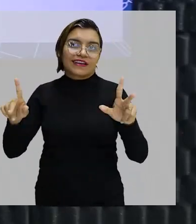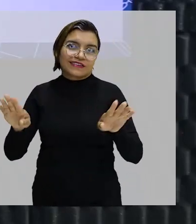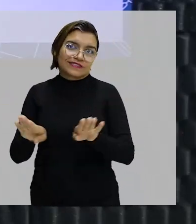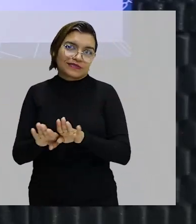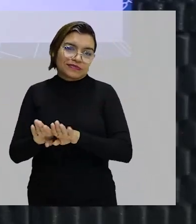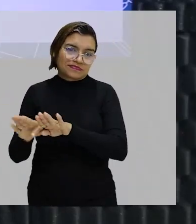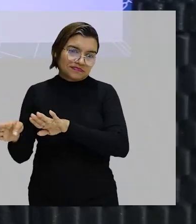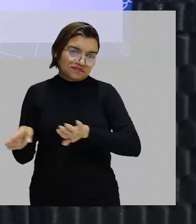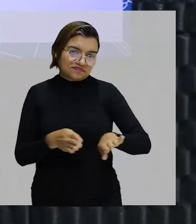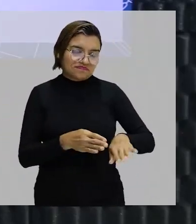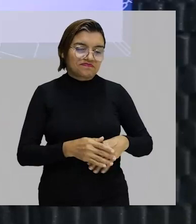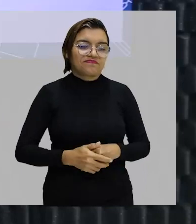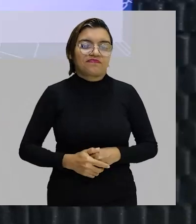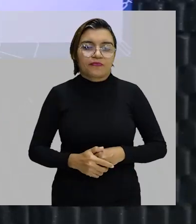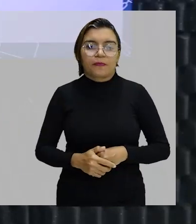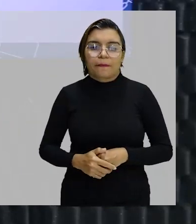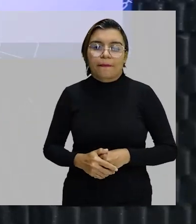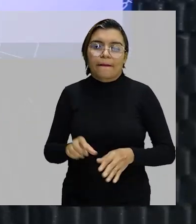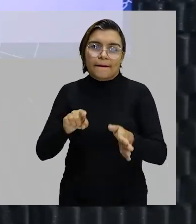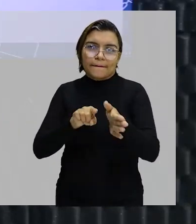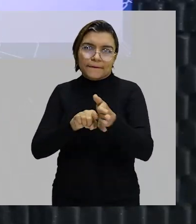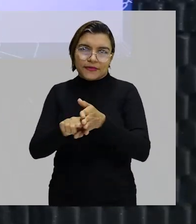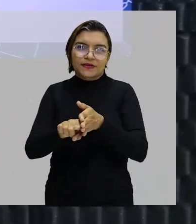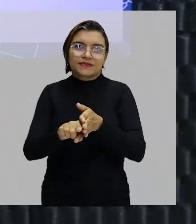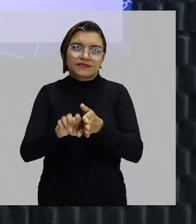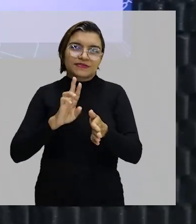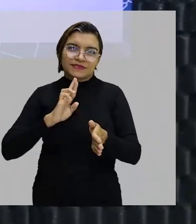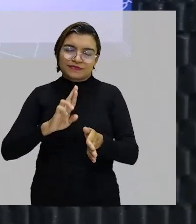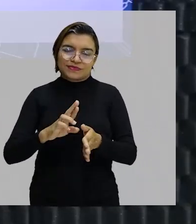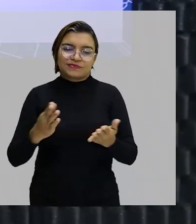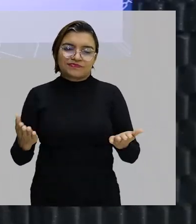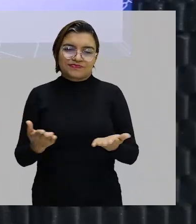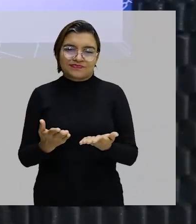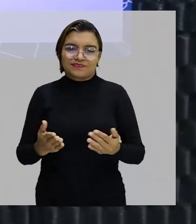Vamos resolver uma questãozinha para a gente poder